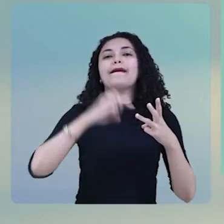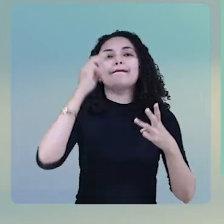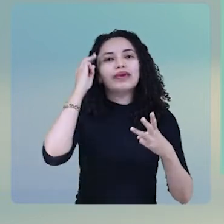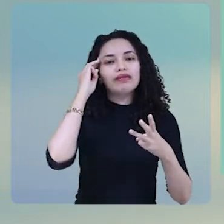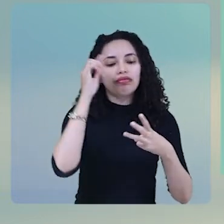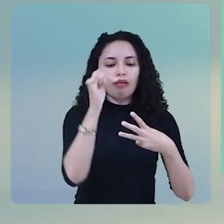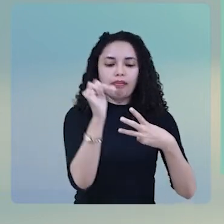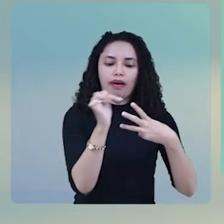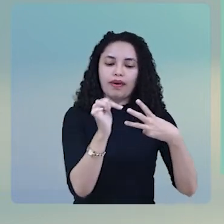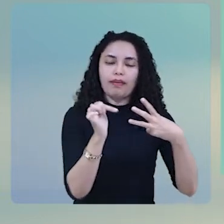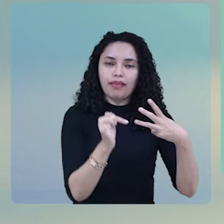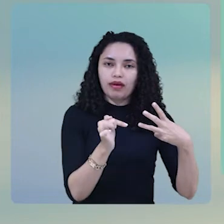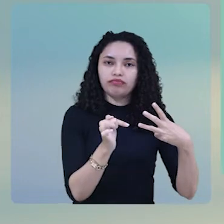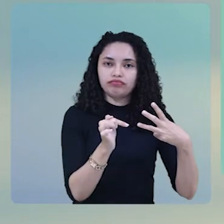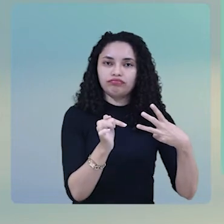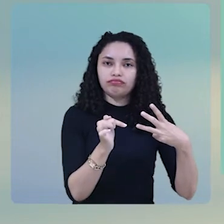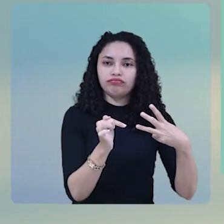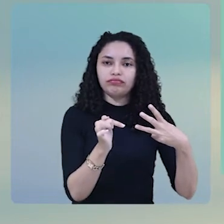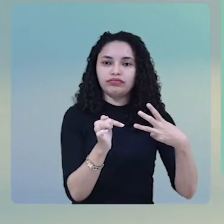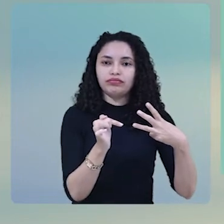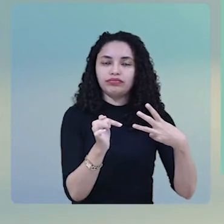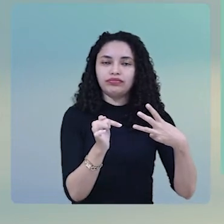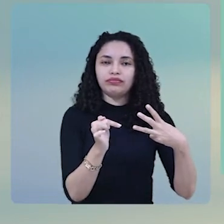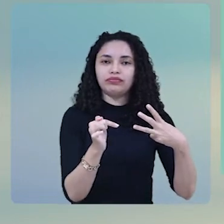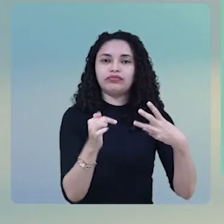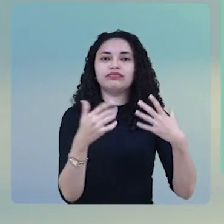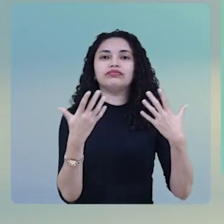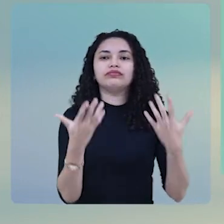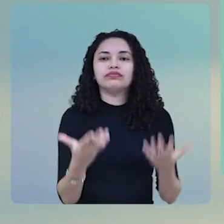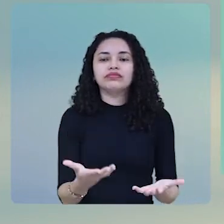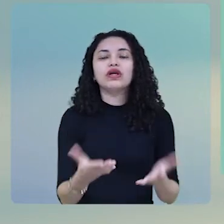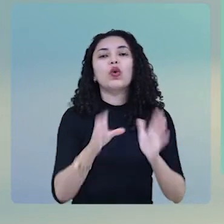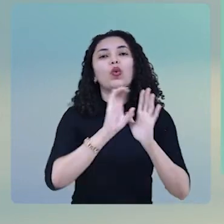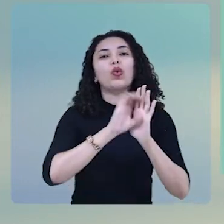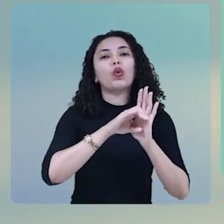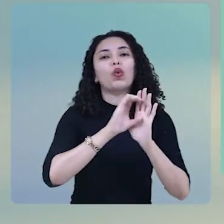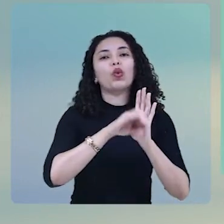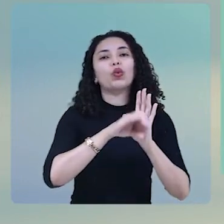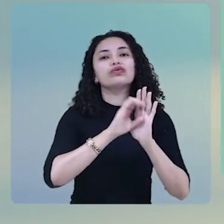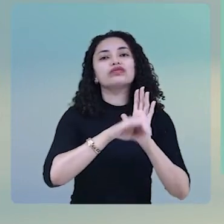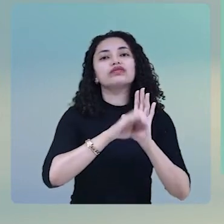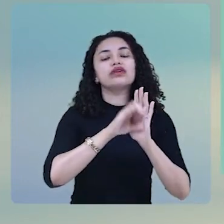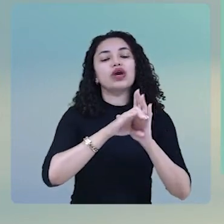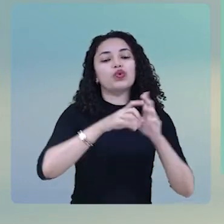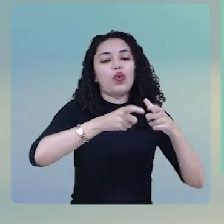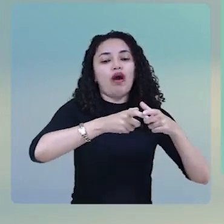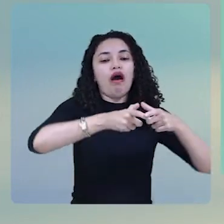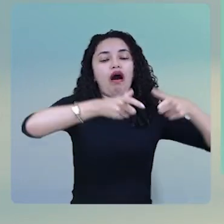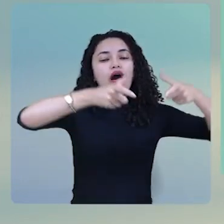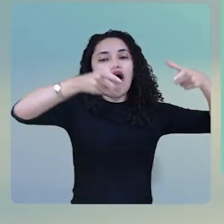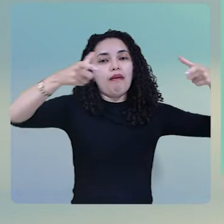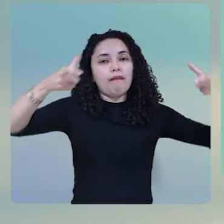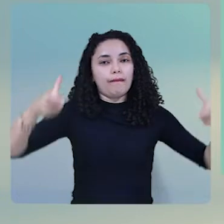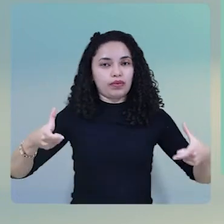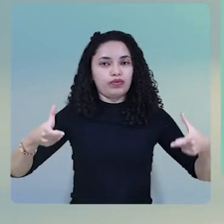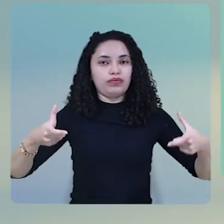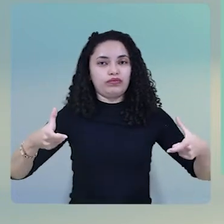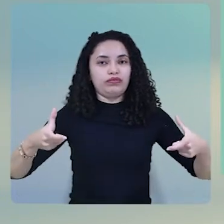saúde, nós estamos falando de um conceito de saúde ampliada. O conceito de